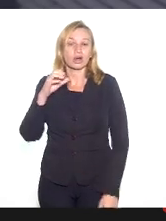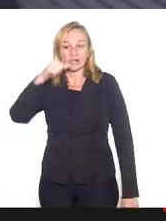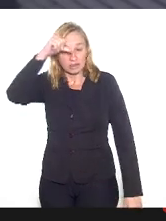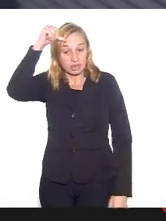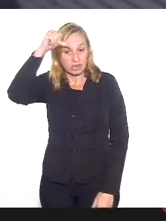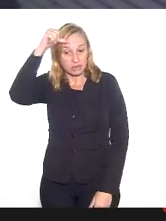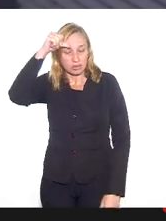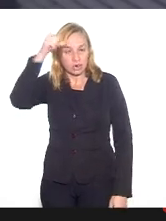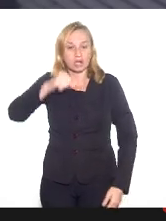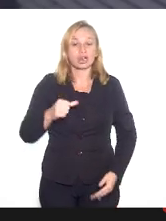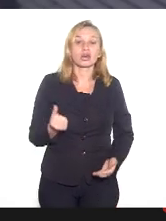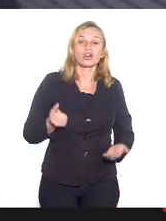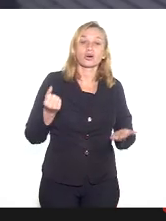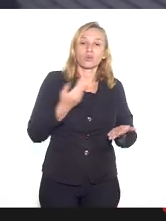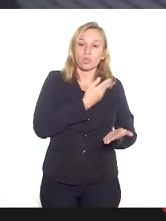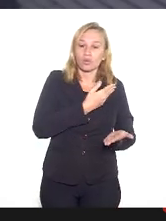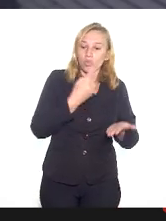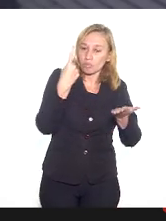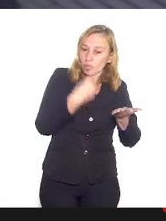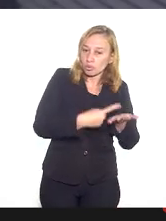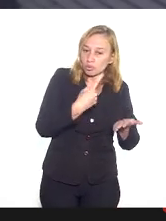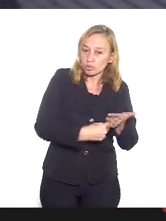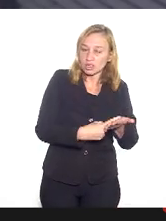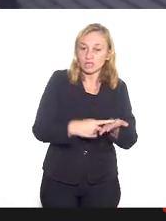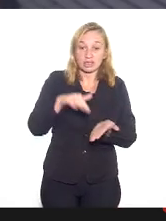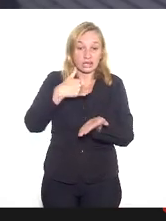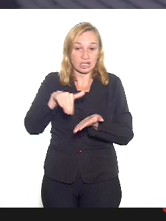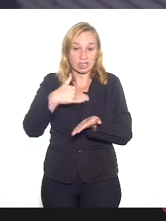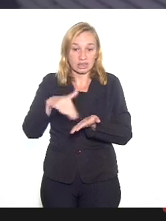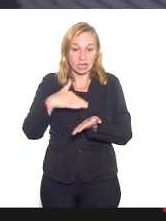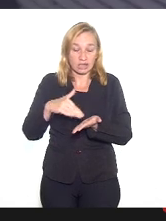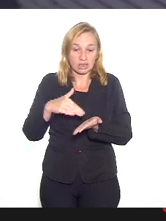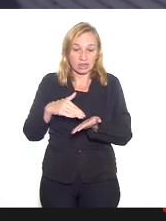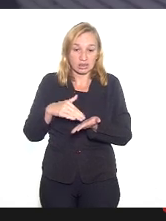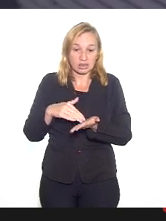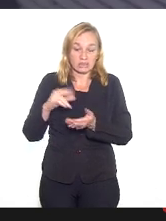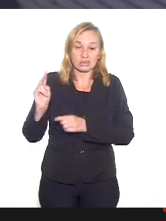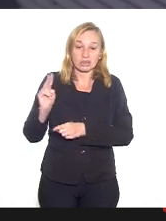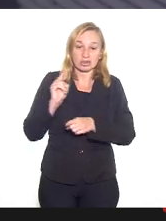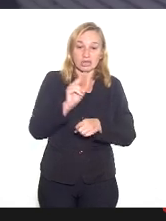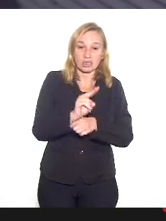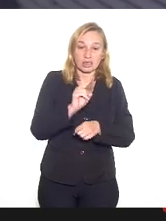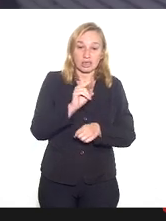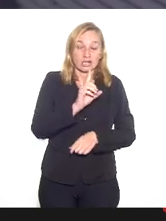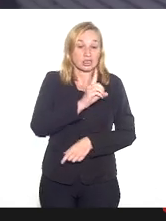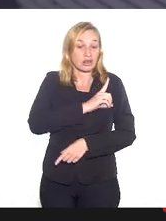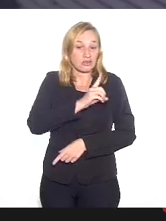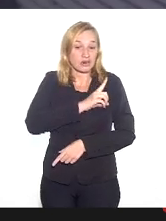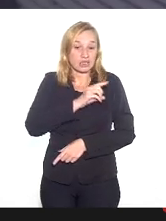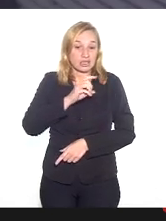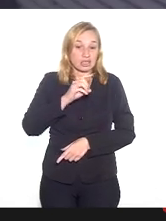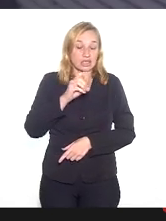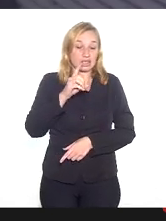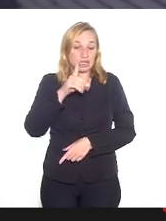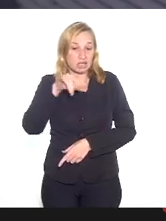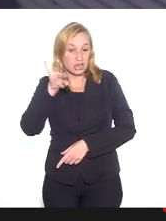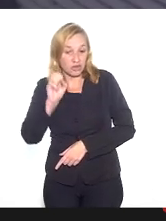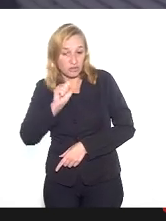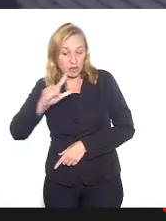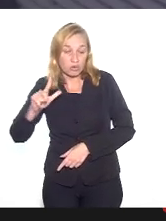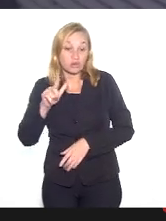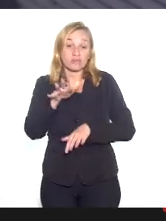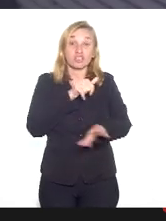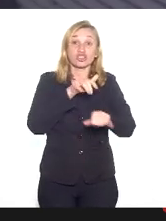um compromisso do secretário de Defesa Civil, do comandante-geral do Corpo de Bombeiros, que faça a